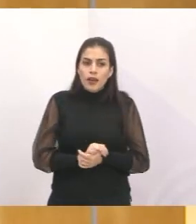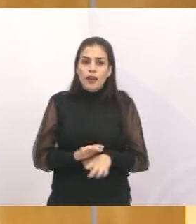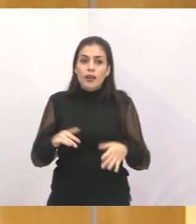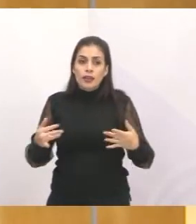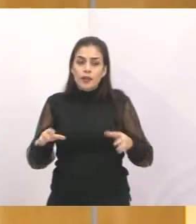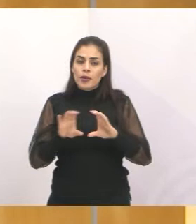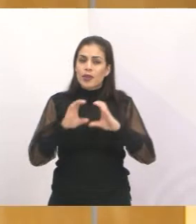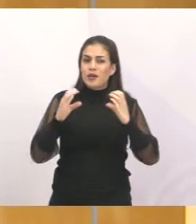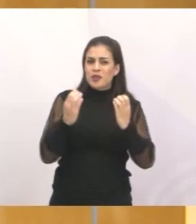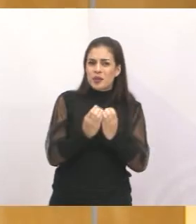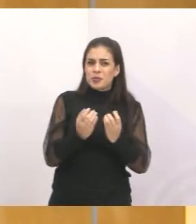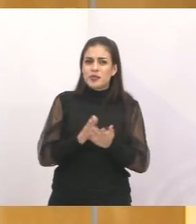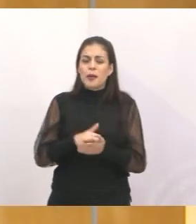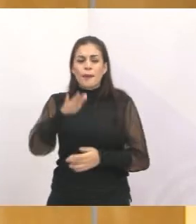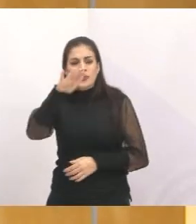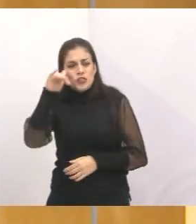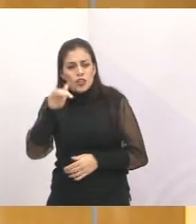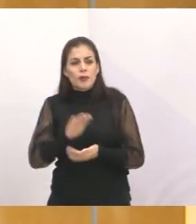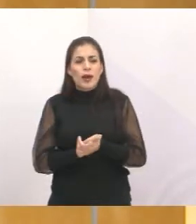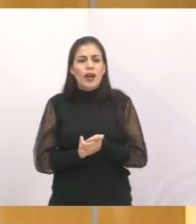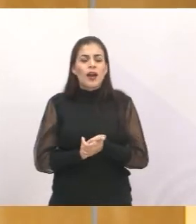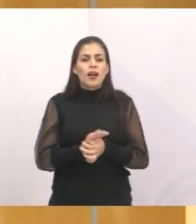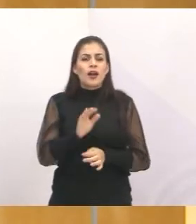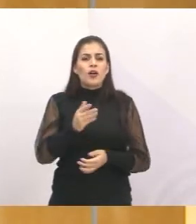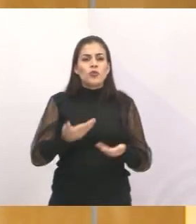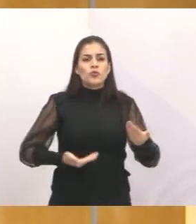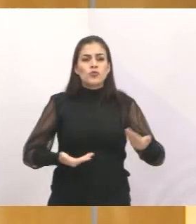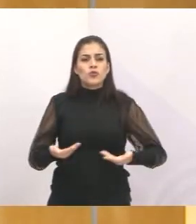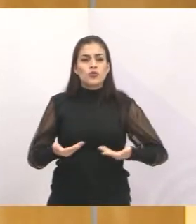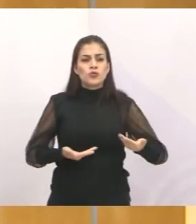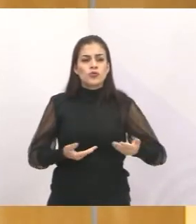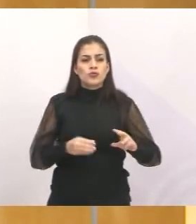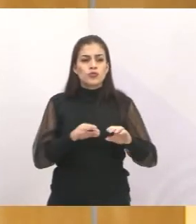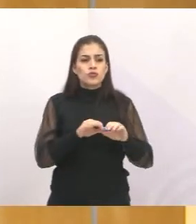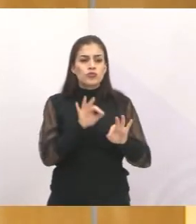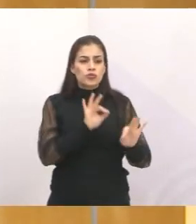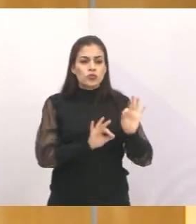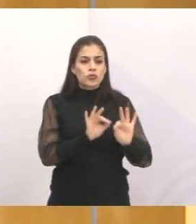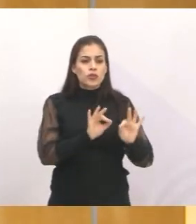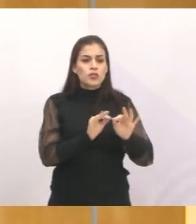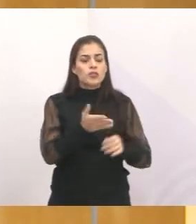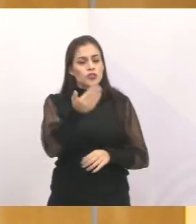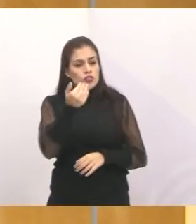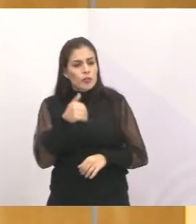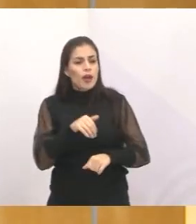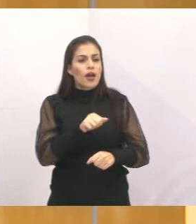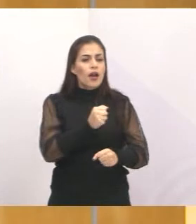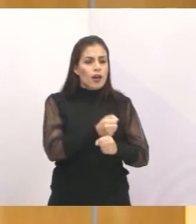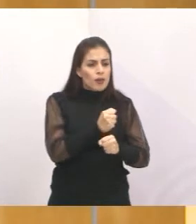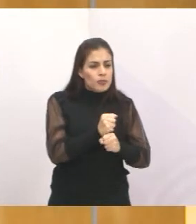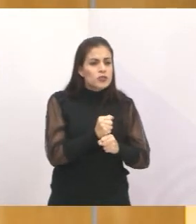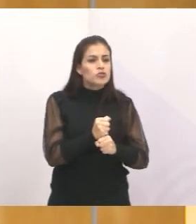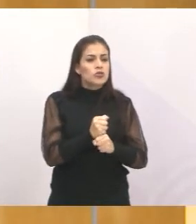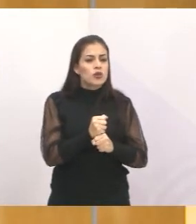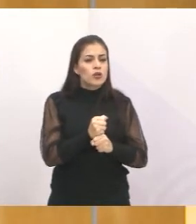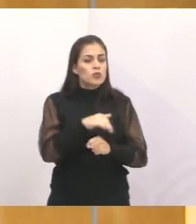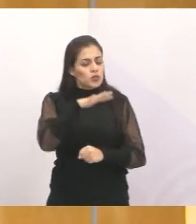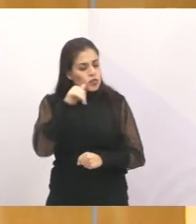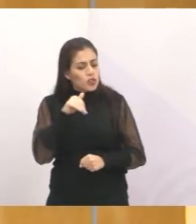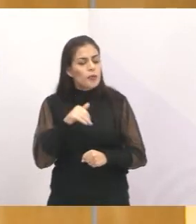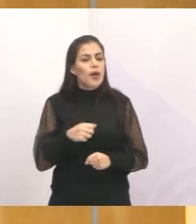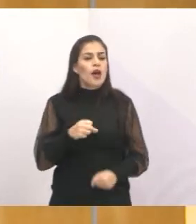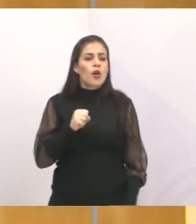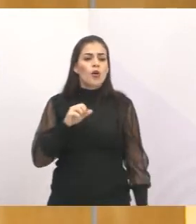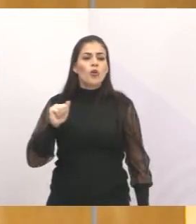comissões, para a gente chamar o serviço de regulação, através de da comissão de obras, chamar o SAI, e saber qual que é o real problema e o que